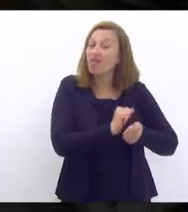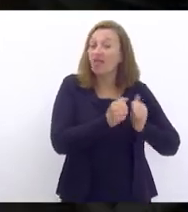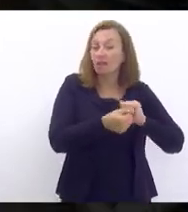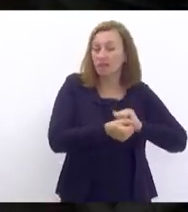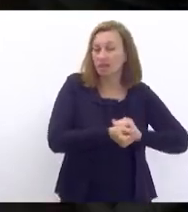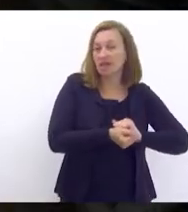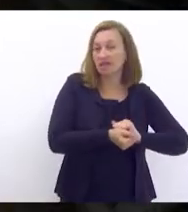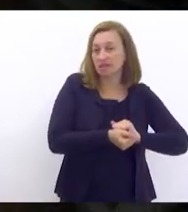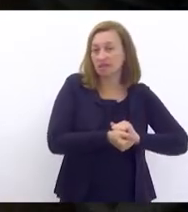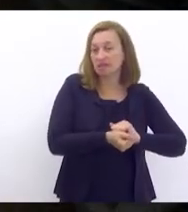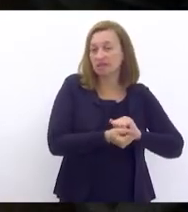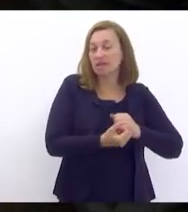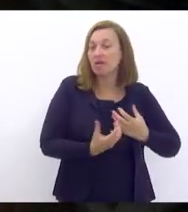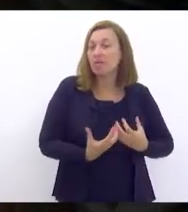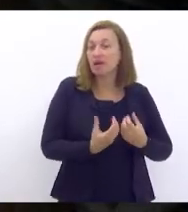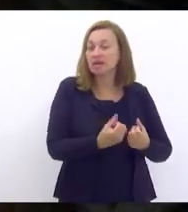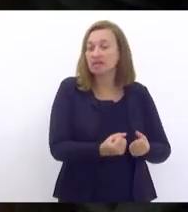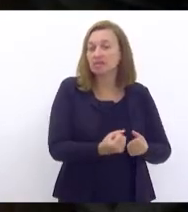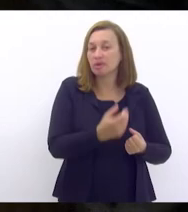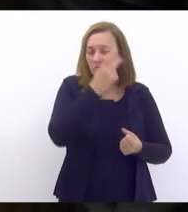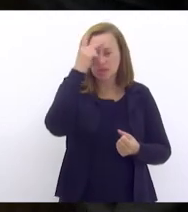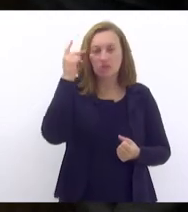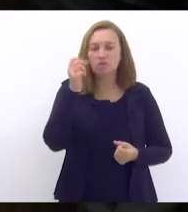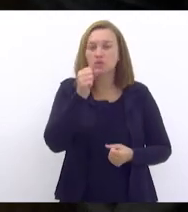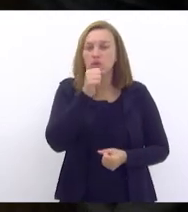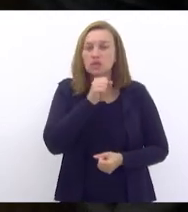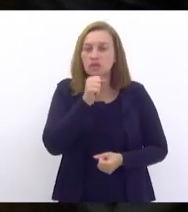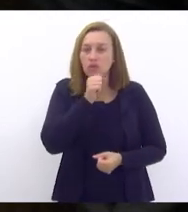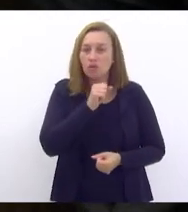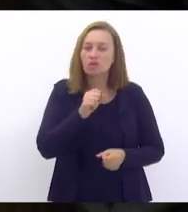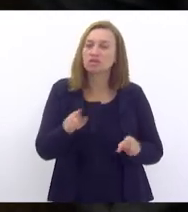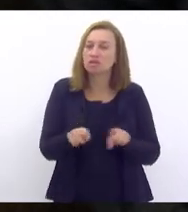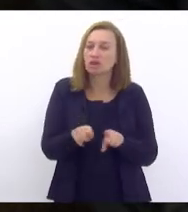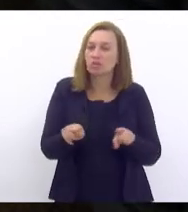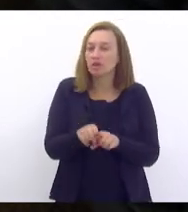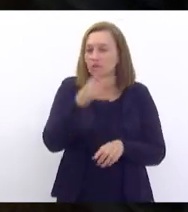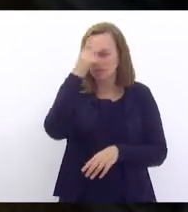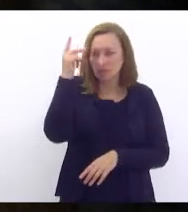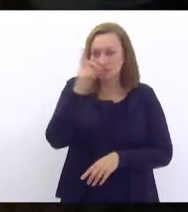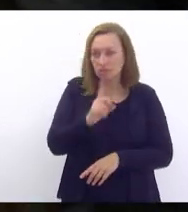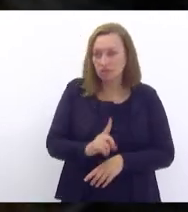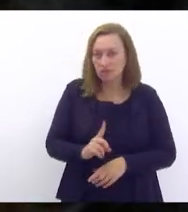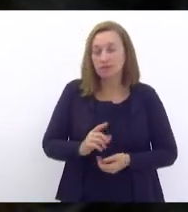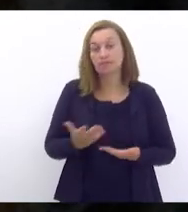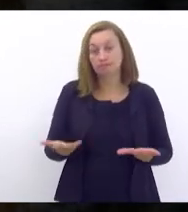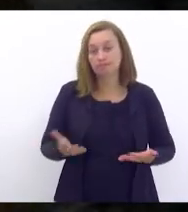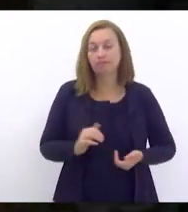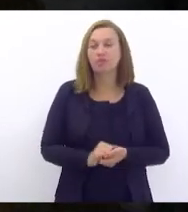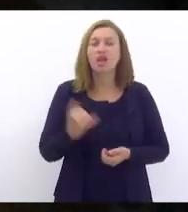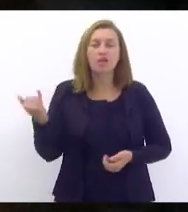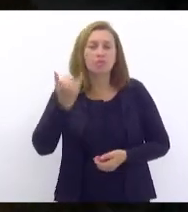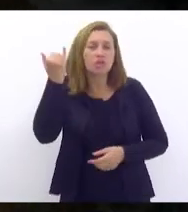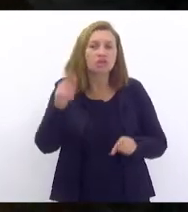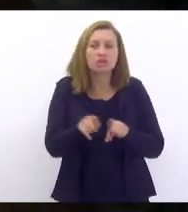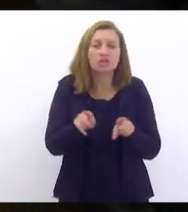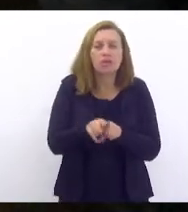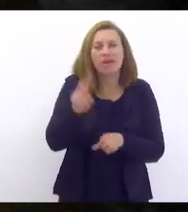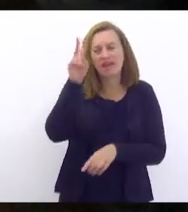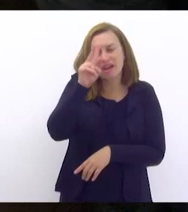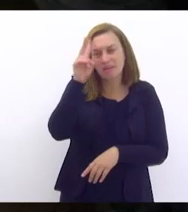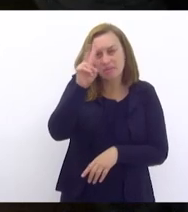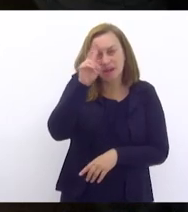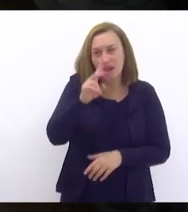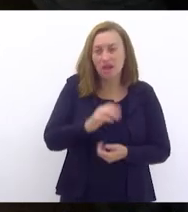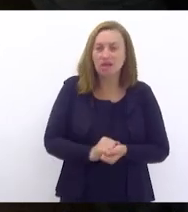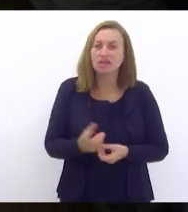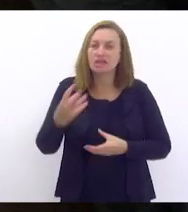adaptadas para receber gente com mobilidade reduzida e também pessoas com deficiência. É importante também a gente lembrar que